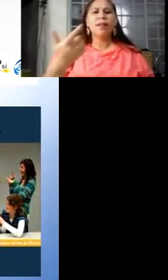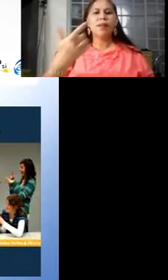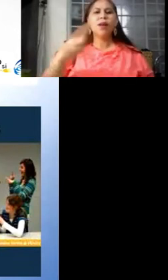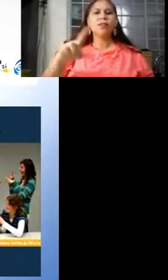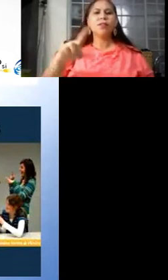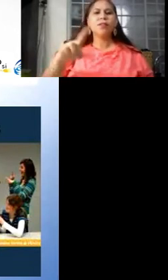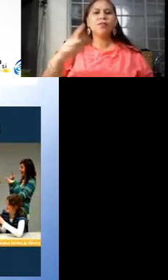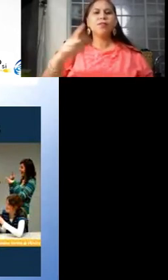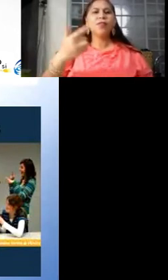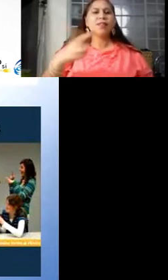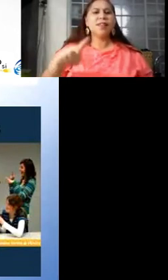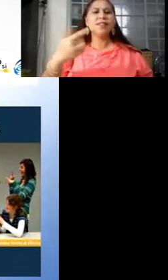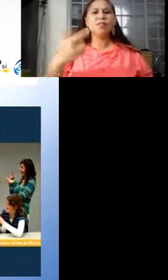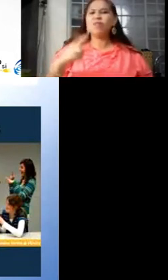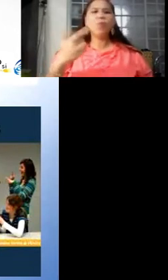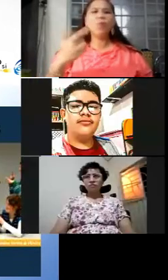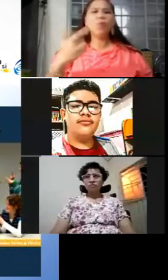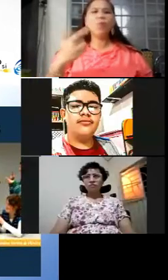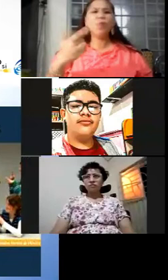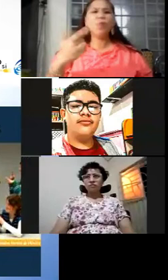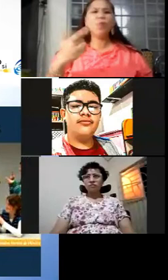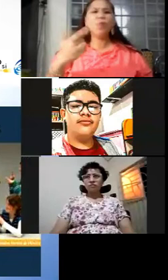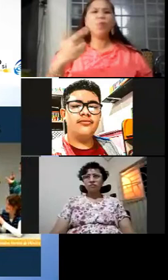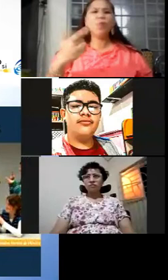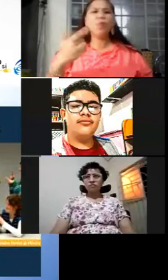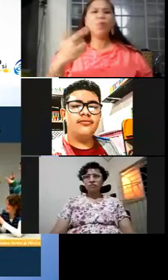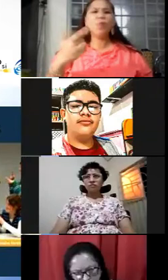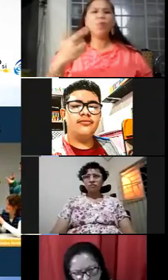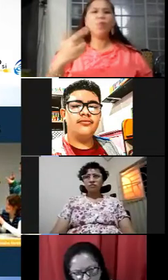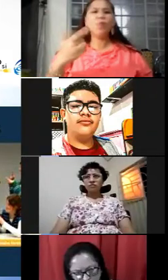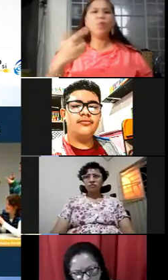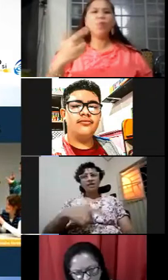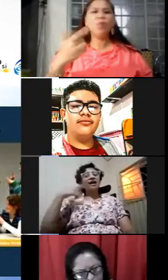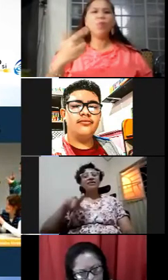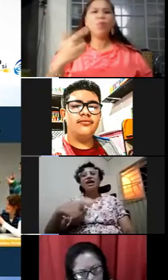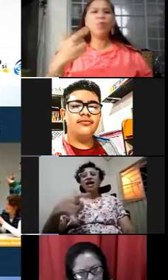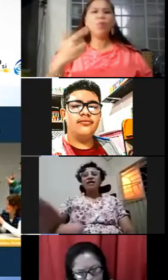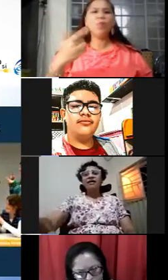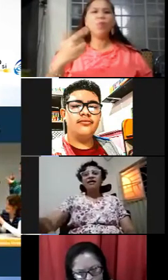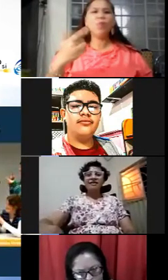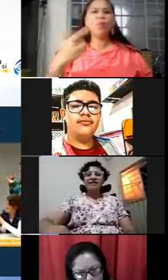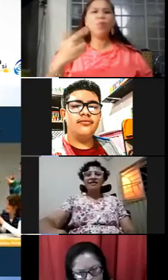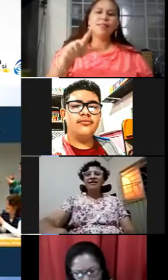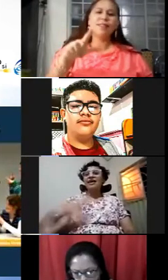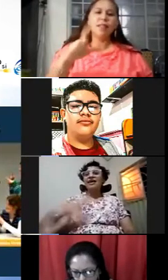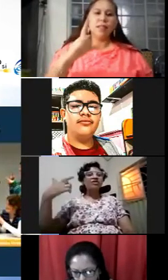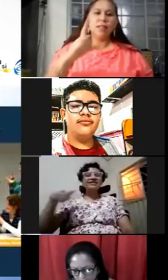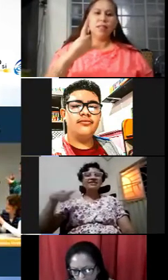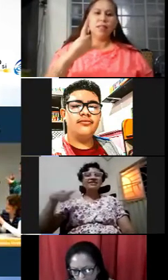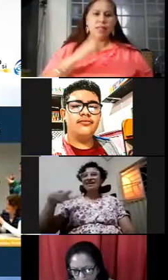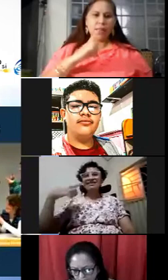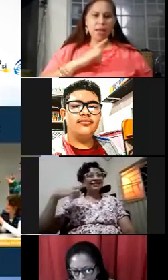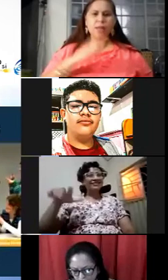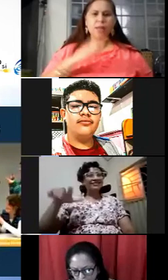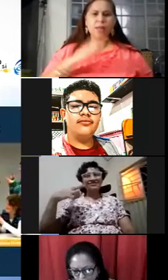É quase, viu, Grazi? É assim, ó. Não tenho. Tá vendo? É só balançar, assim. Eu tinha Ter